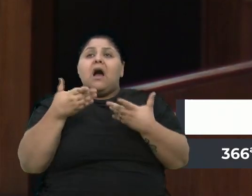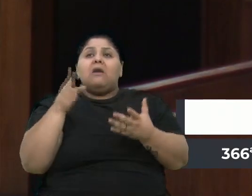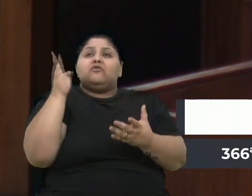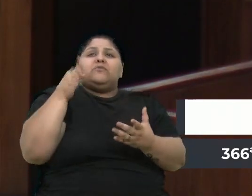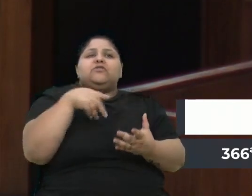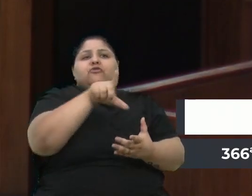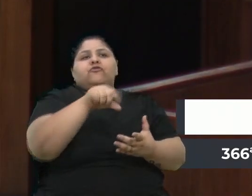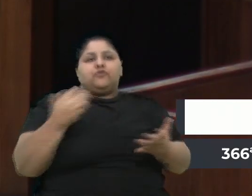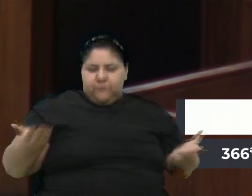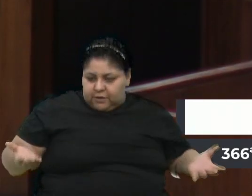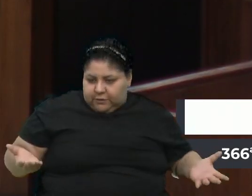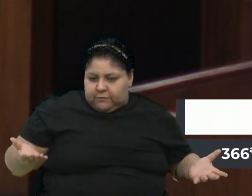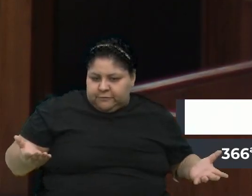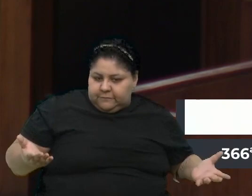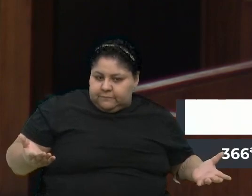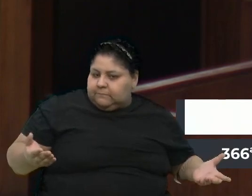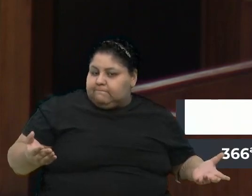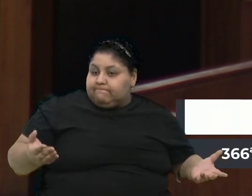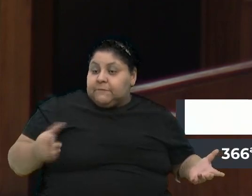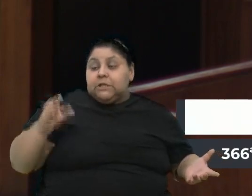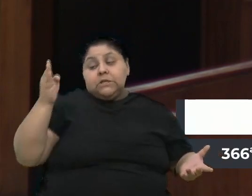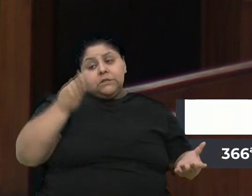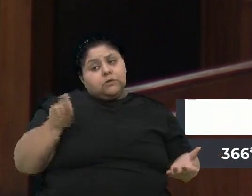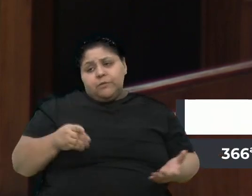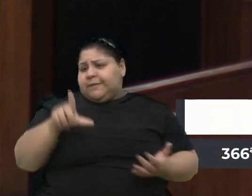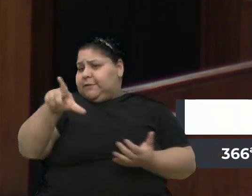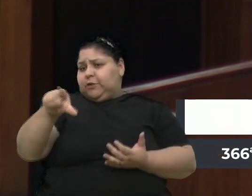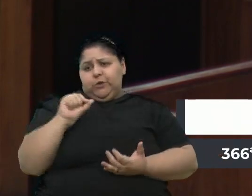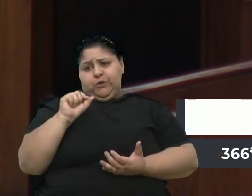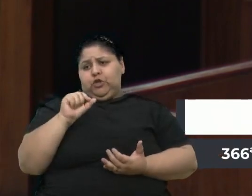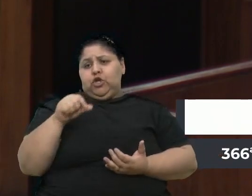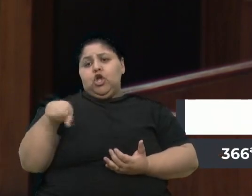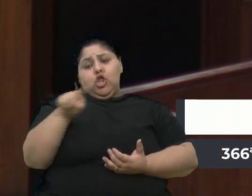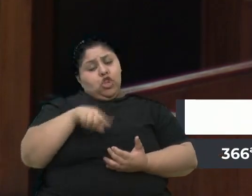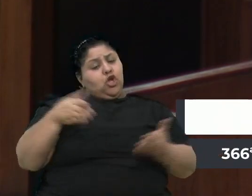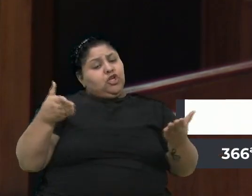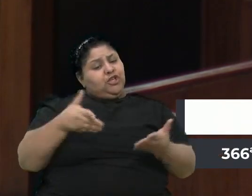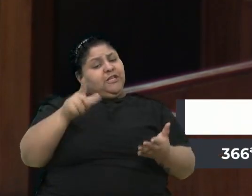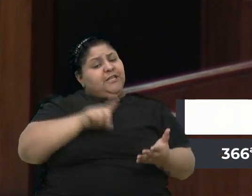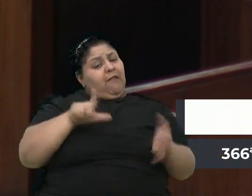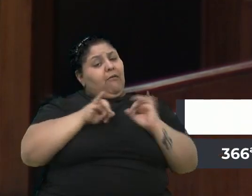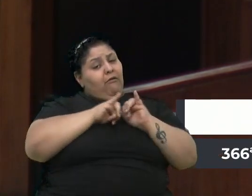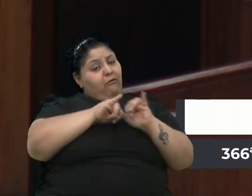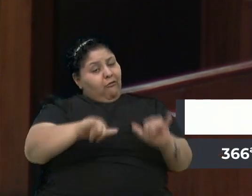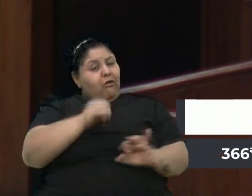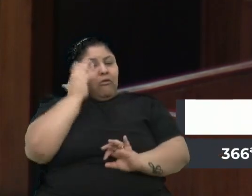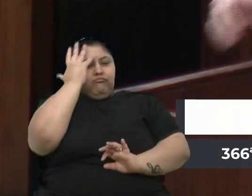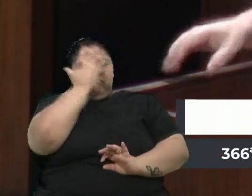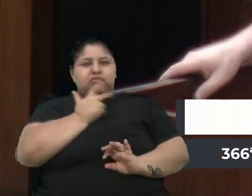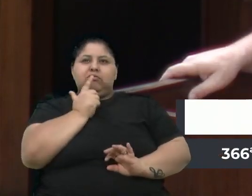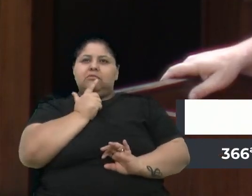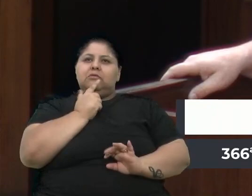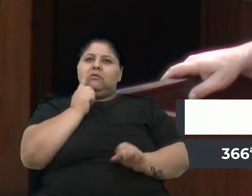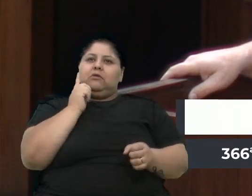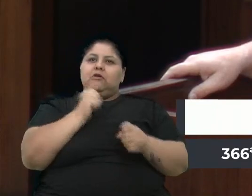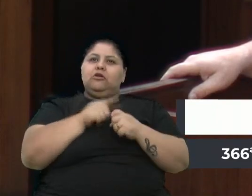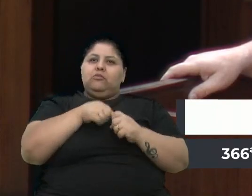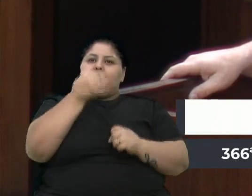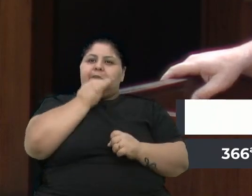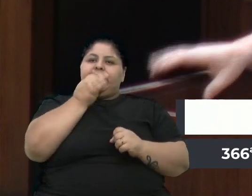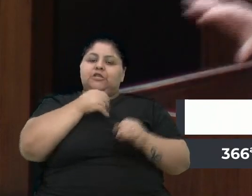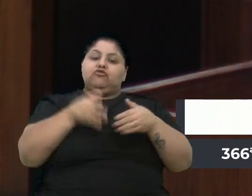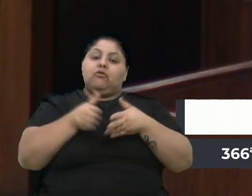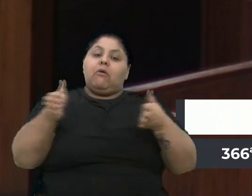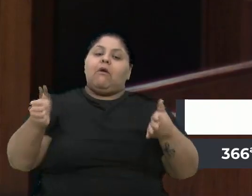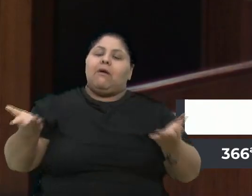não for escolhido, nós já teremos um belo de um marketing espontâneo sendo gerado porque Caxias do Sul está se colocando à disposição.